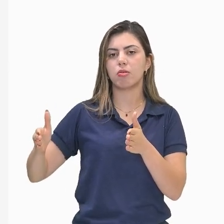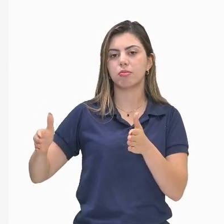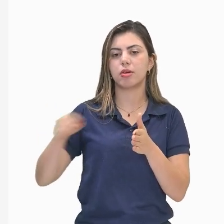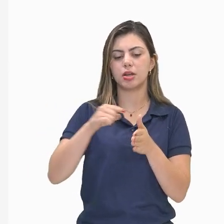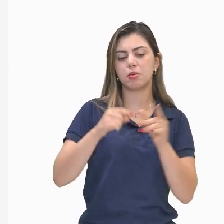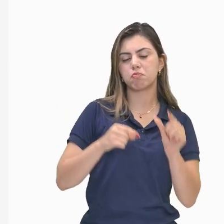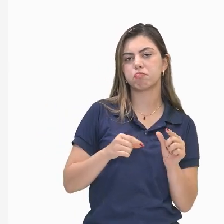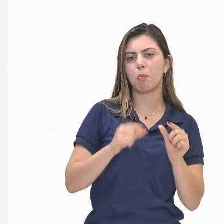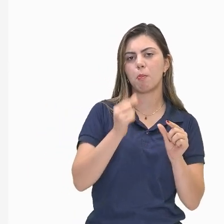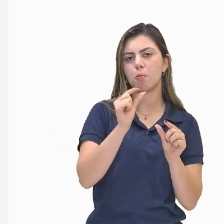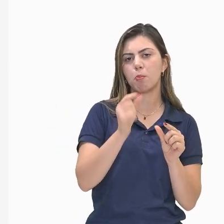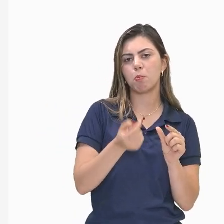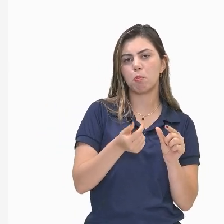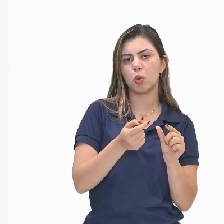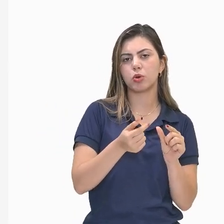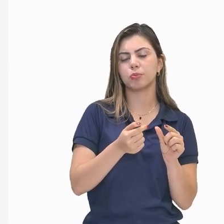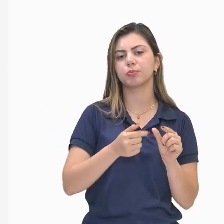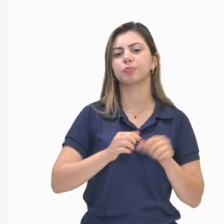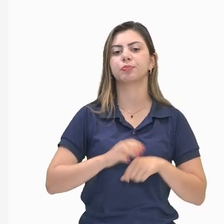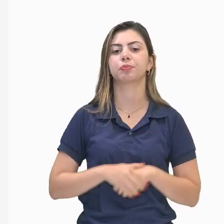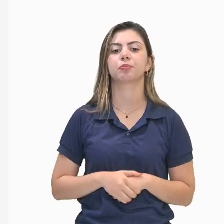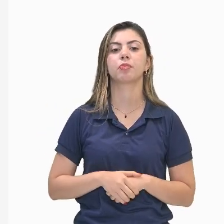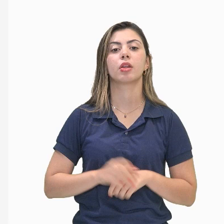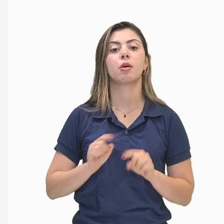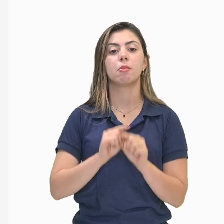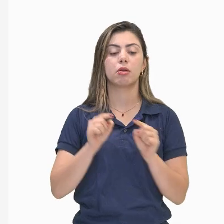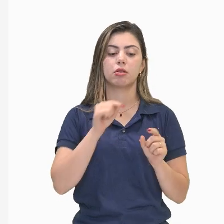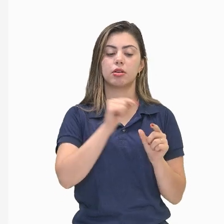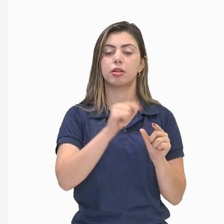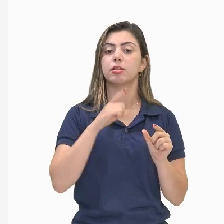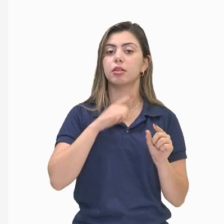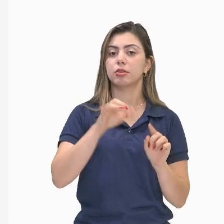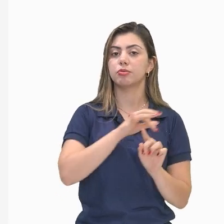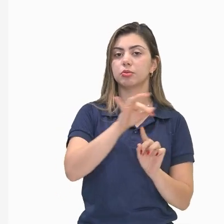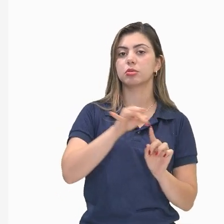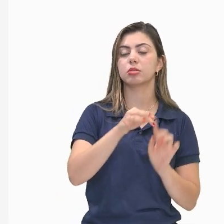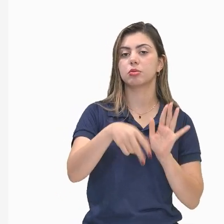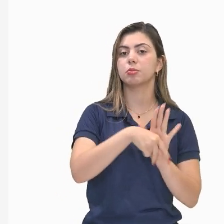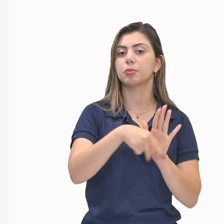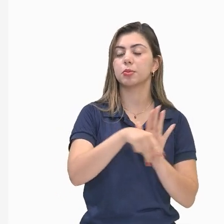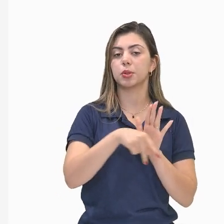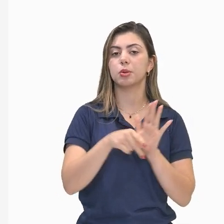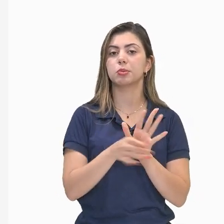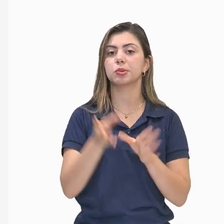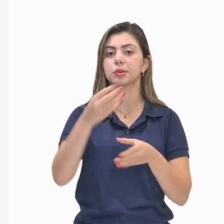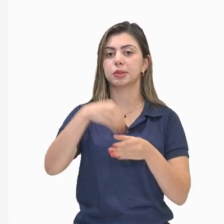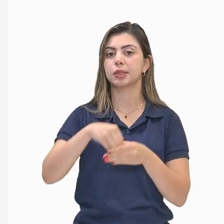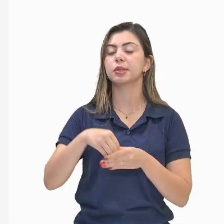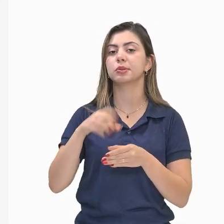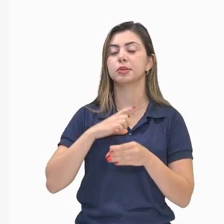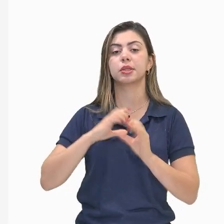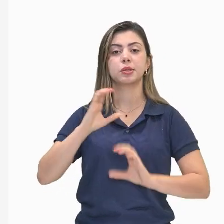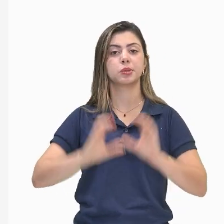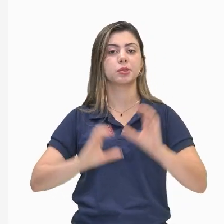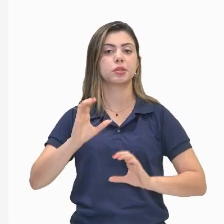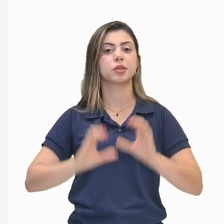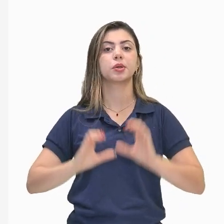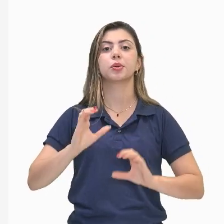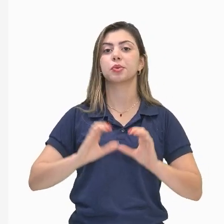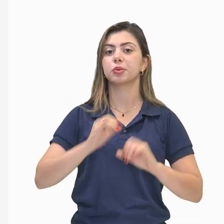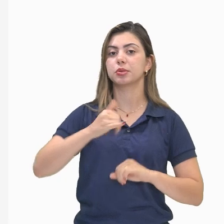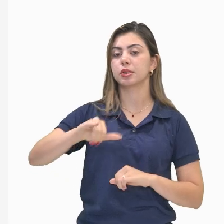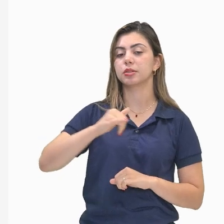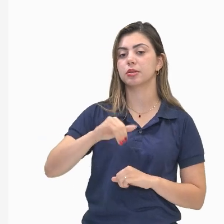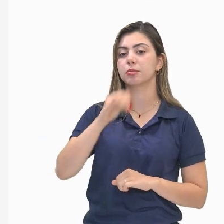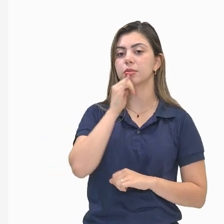carga muito maior. Mas os capacitores eles têm funções muito específicas nos circuitos elétricos, como a de acumular